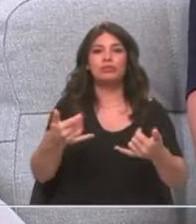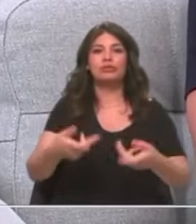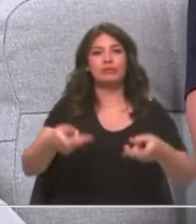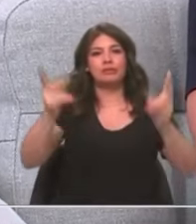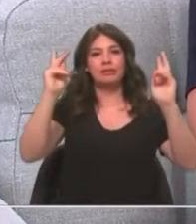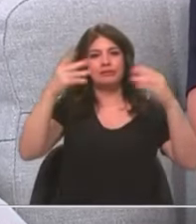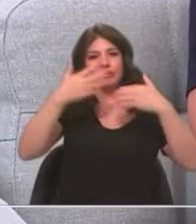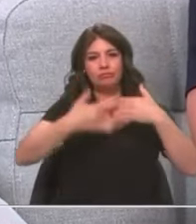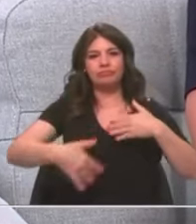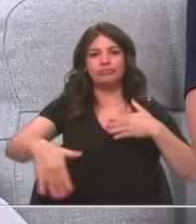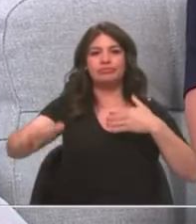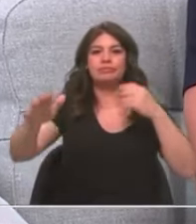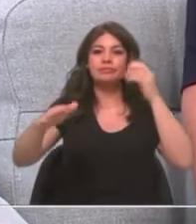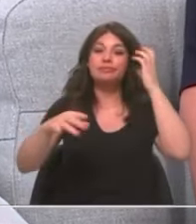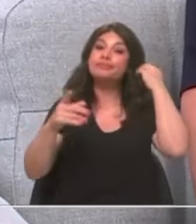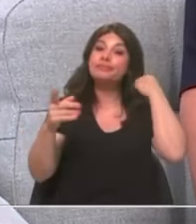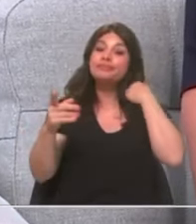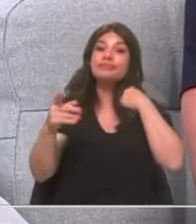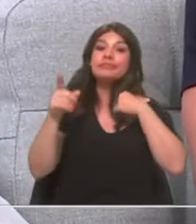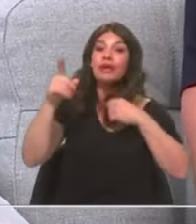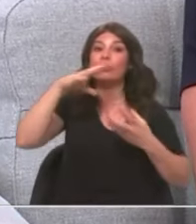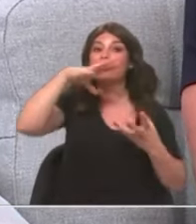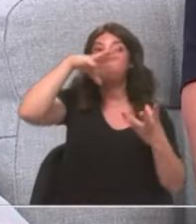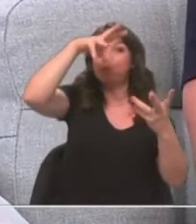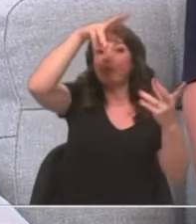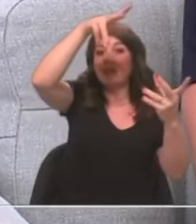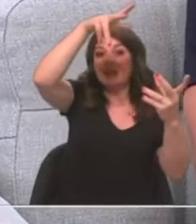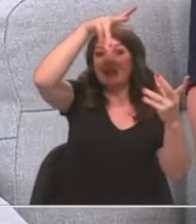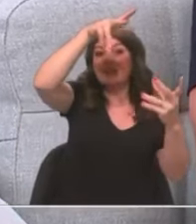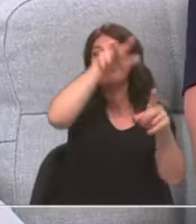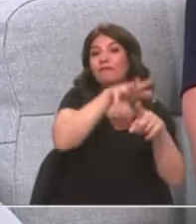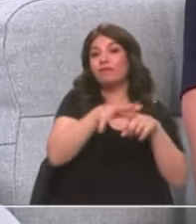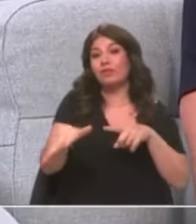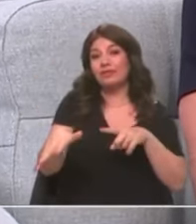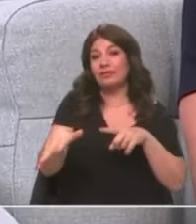Sim, sim, este Mercúrio não está a ajudar muito, mas pronto, não vai ajudar muito, que ele ainda não começou.